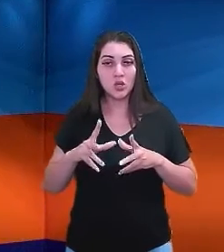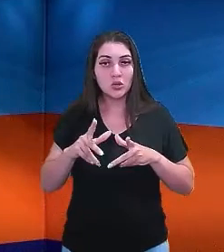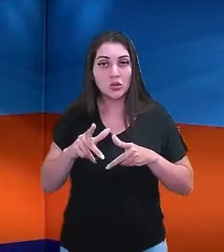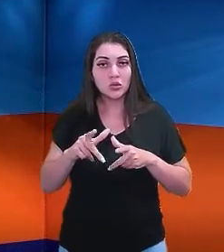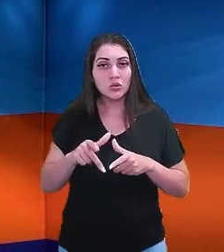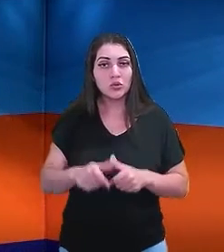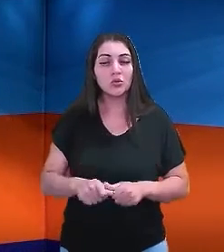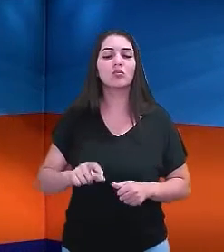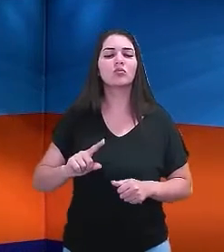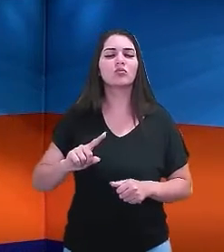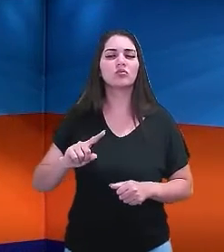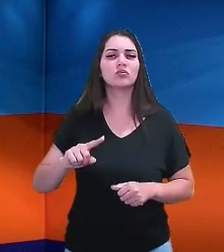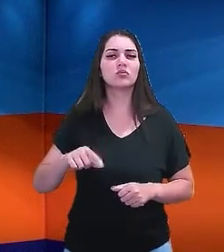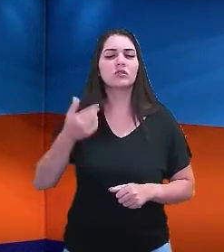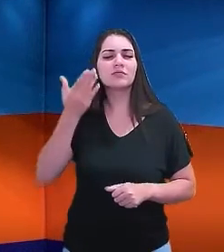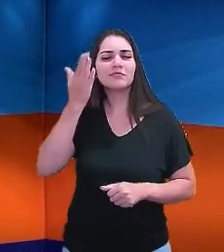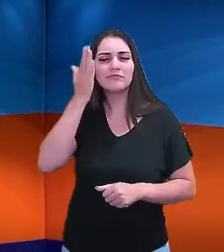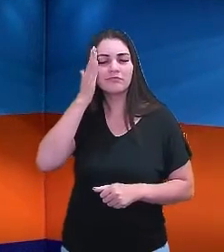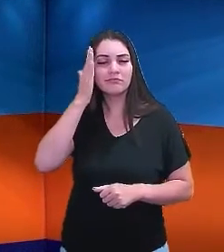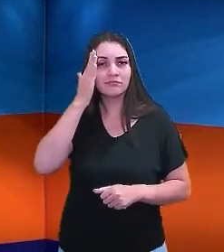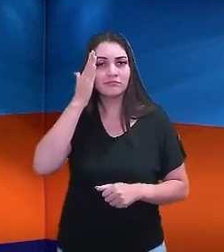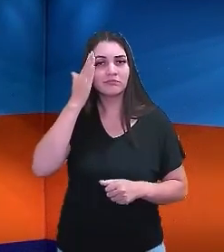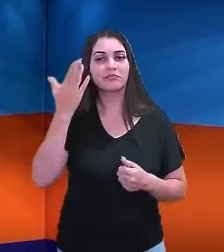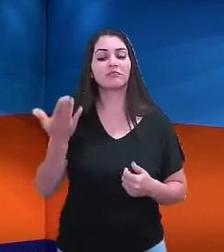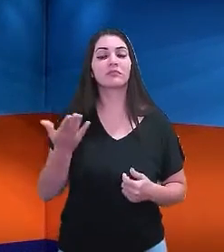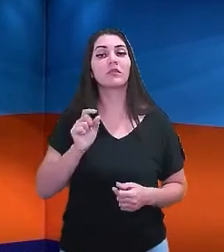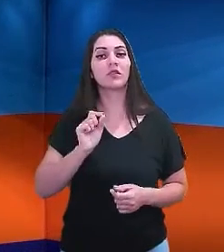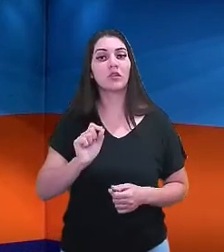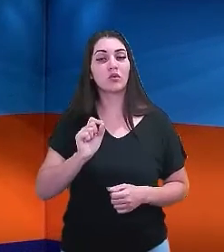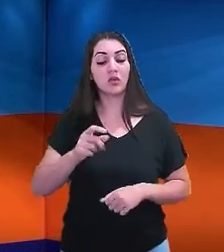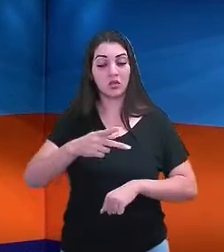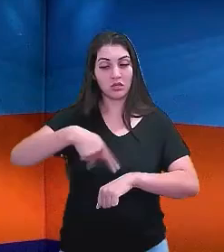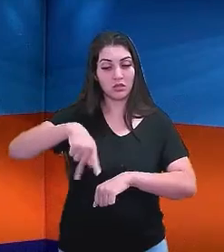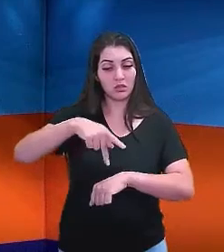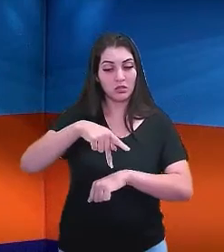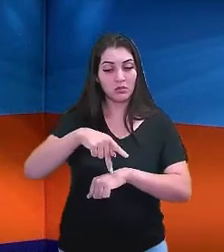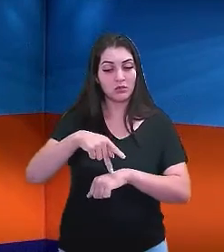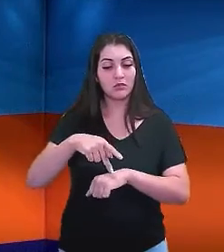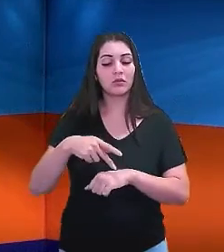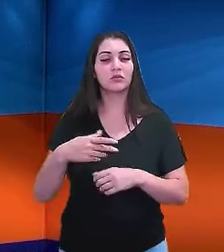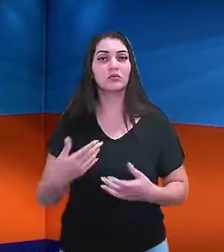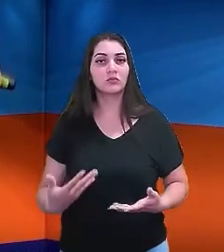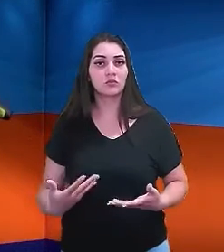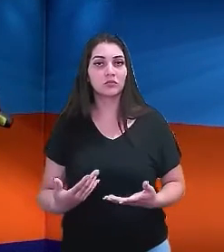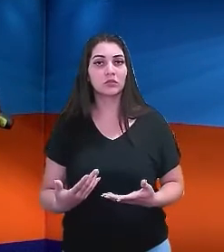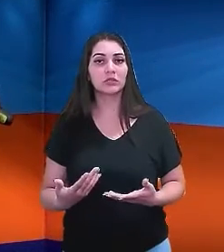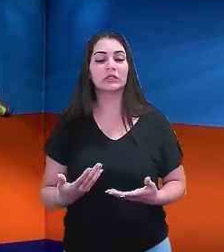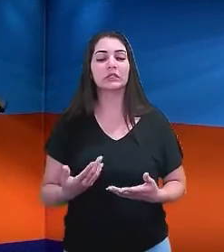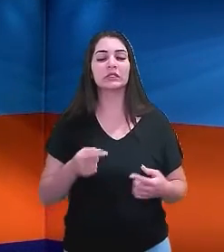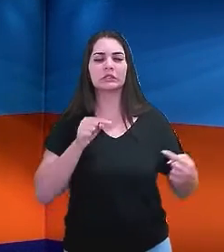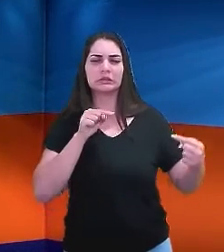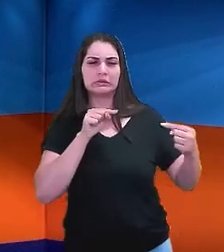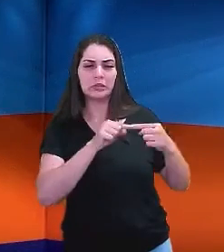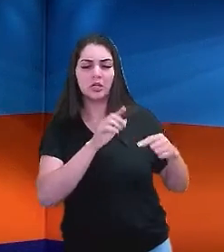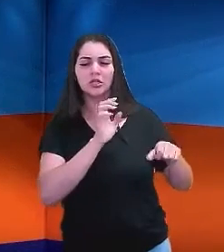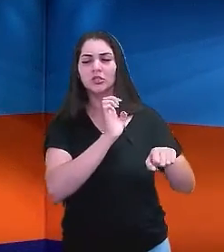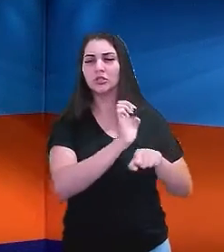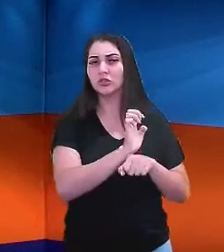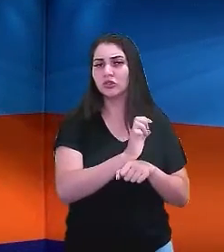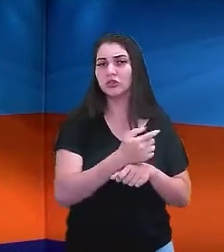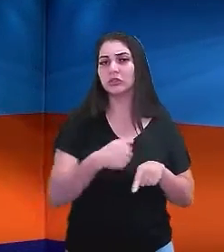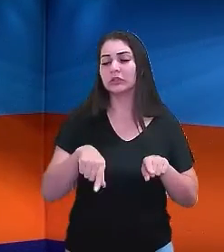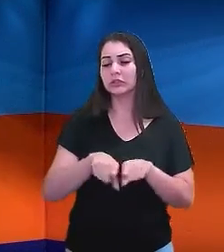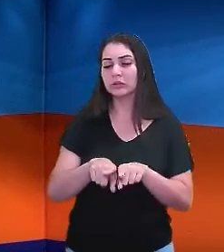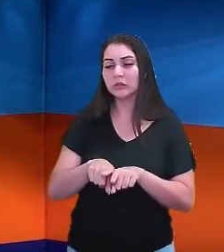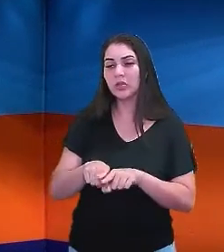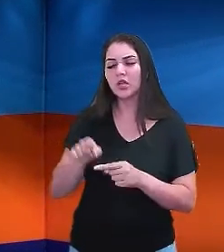essa nossa compreensão de nação, tanto do ponto de vista de Estado, quanto do ponto